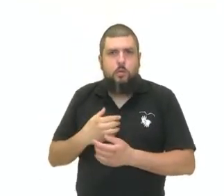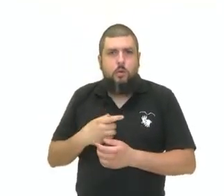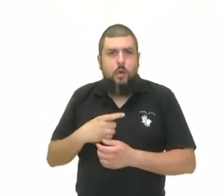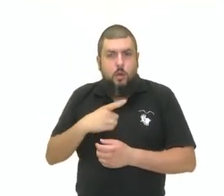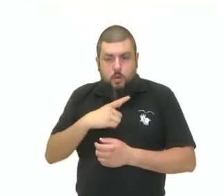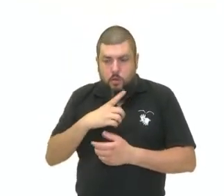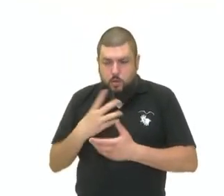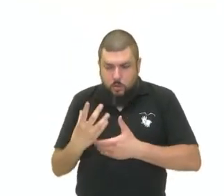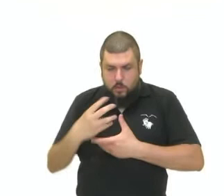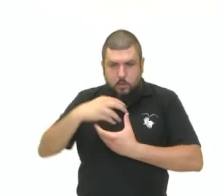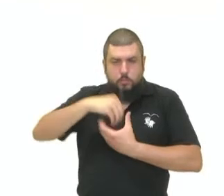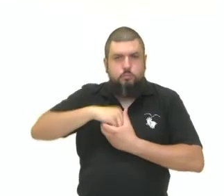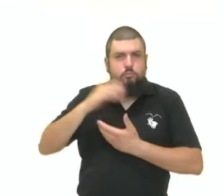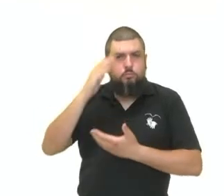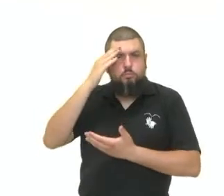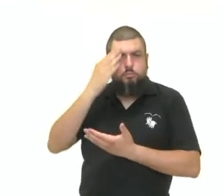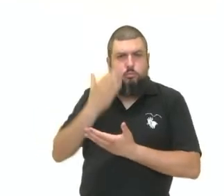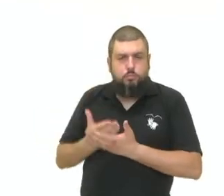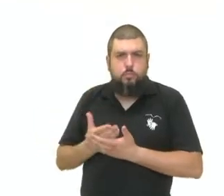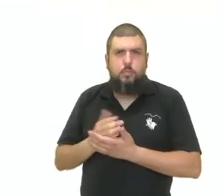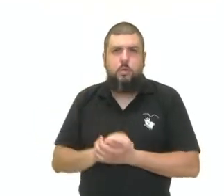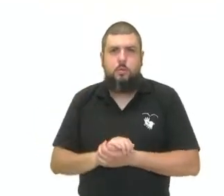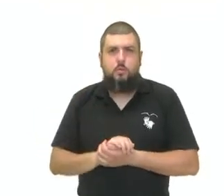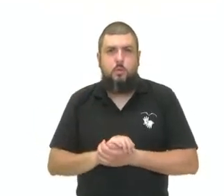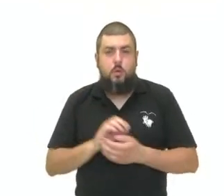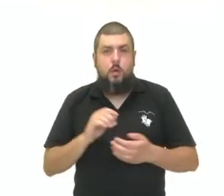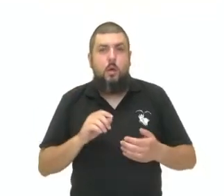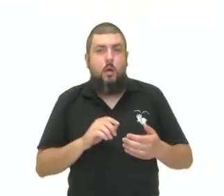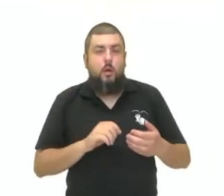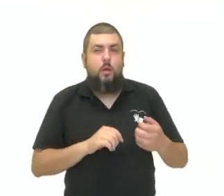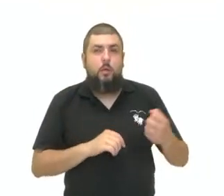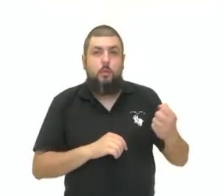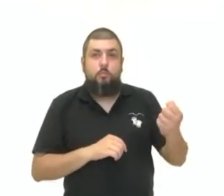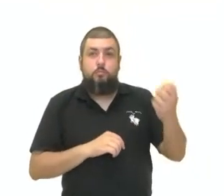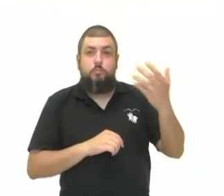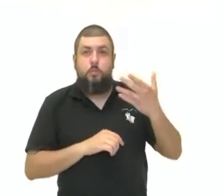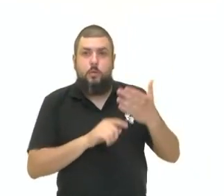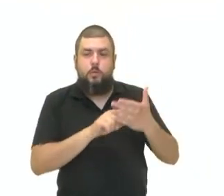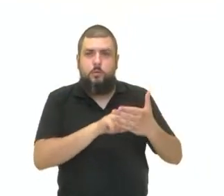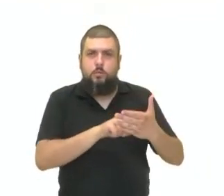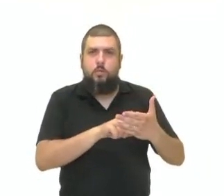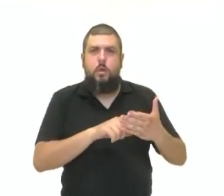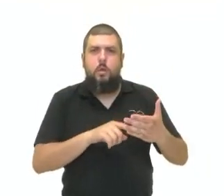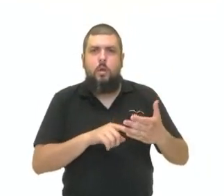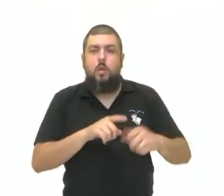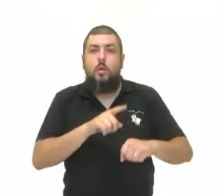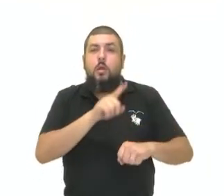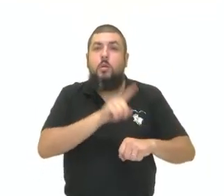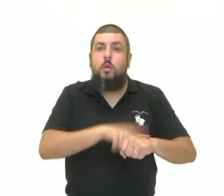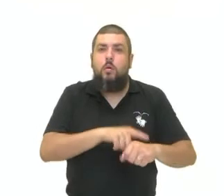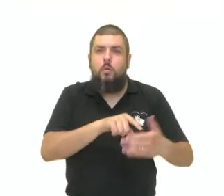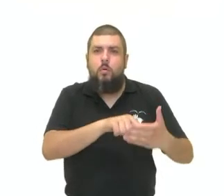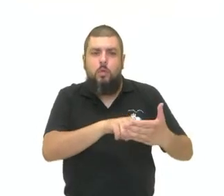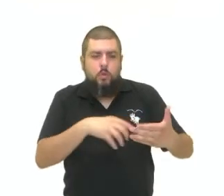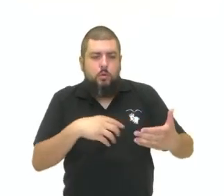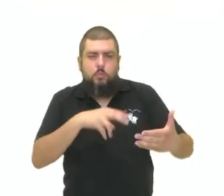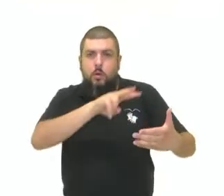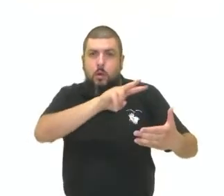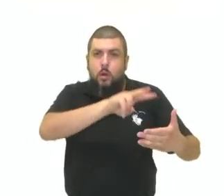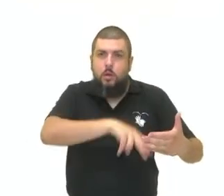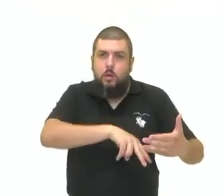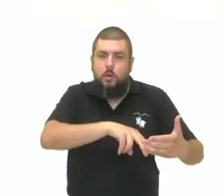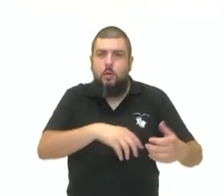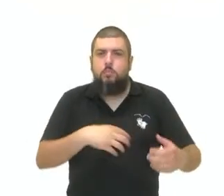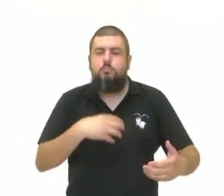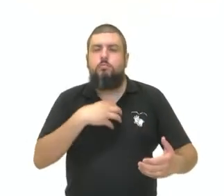crenças que ela tem, é claro, é um fator com que faz intencionalmente algo sentimental, ela